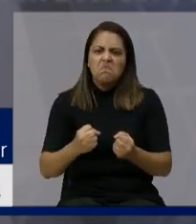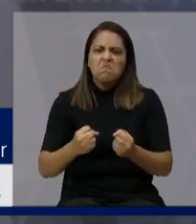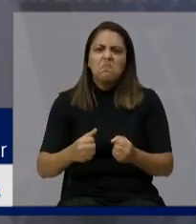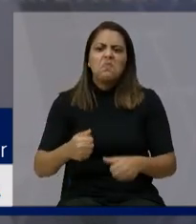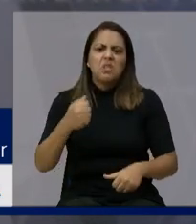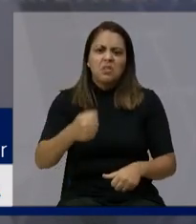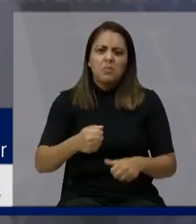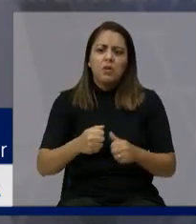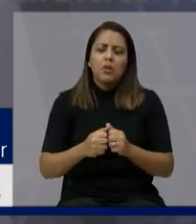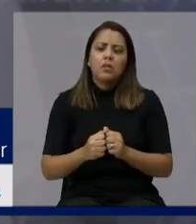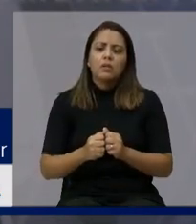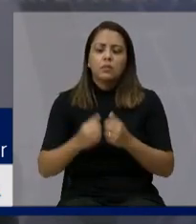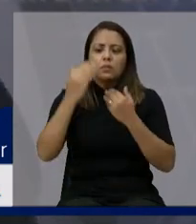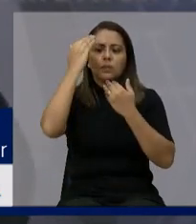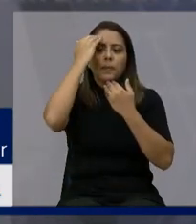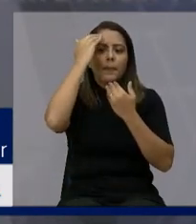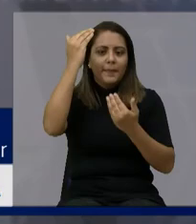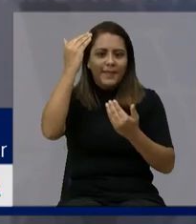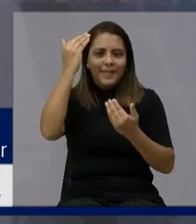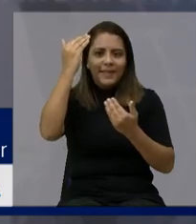Fundação Casa. Muito obrigada.